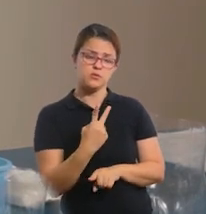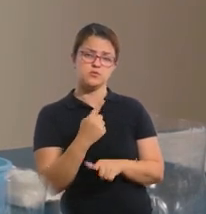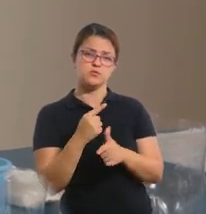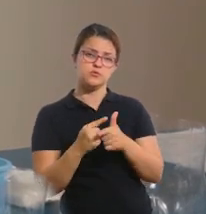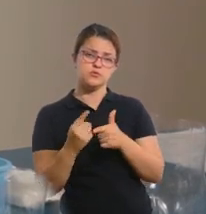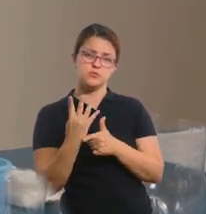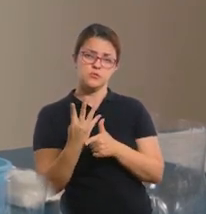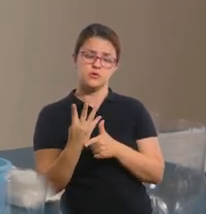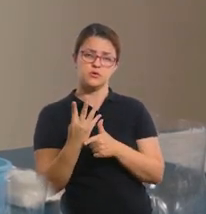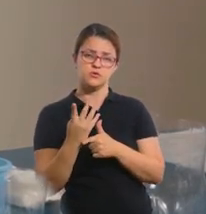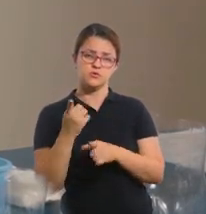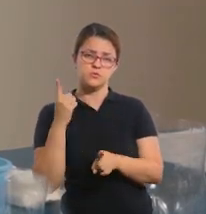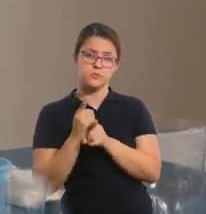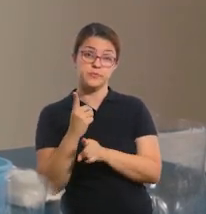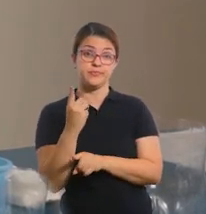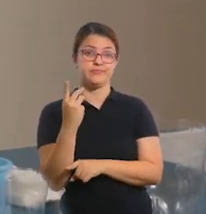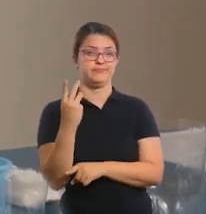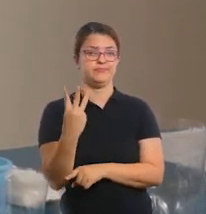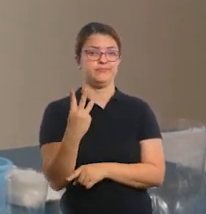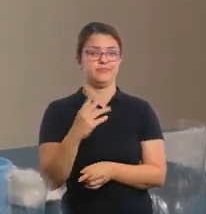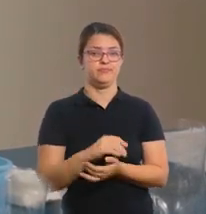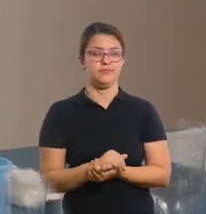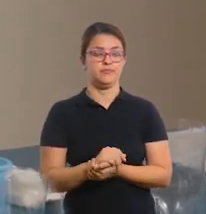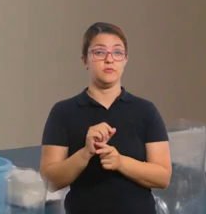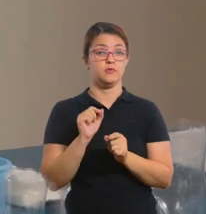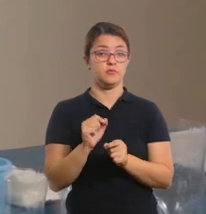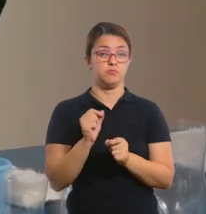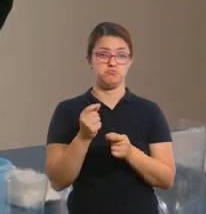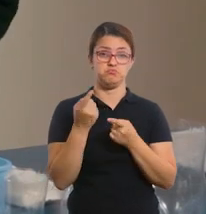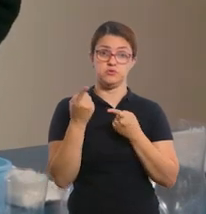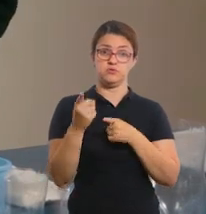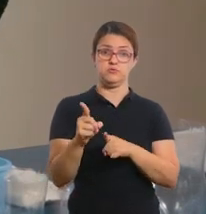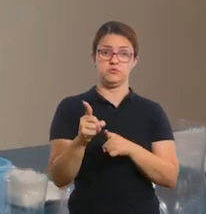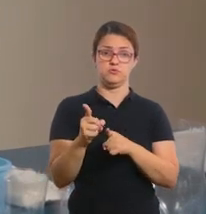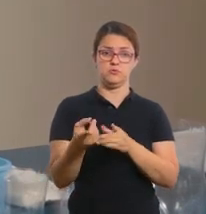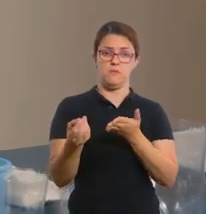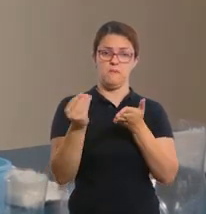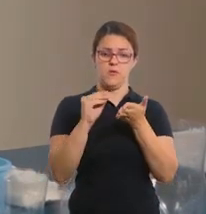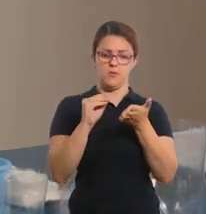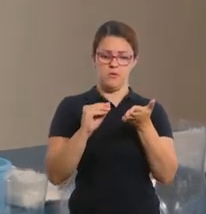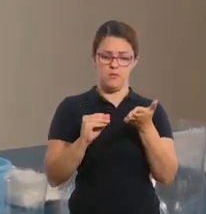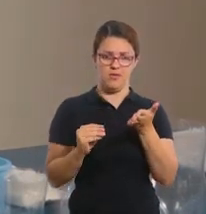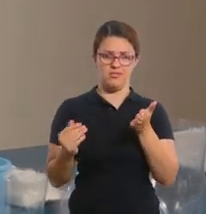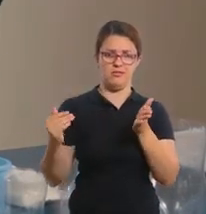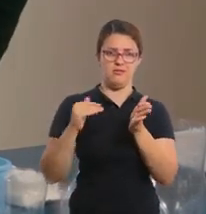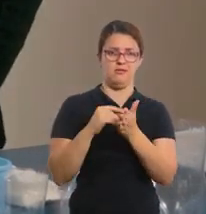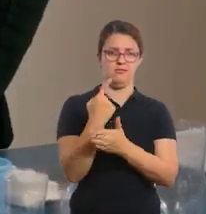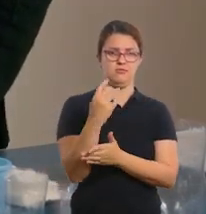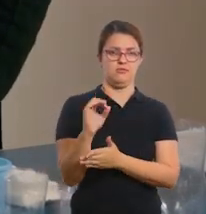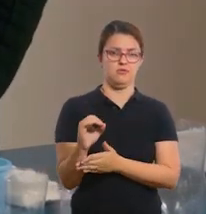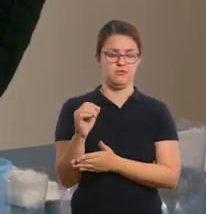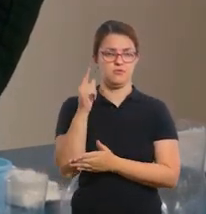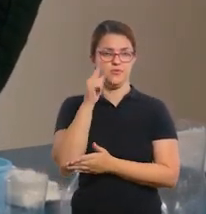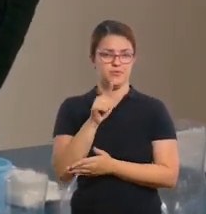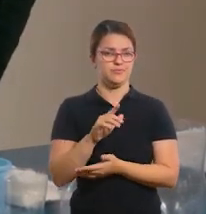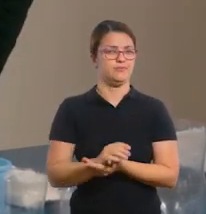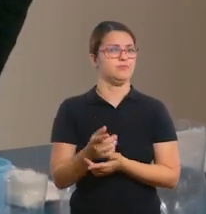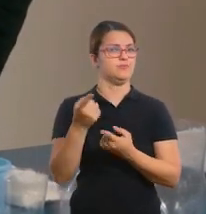por 4? 3. Então, eu consegui chegar no resultado. O desafio é que vocês completem até chegar